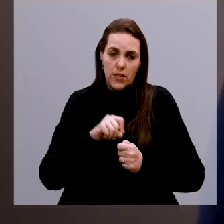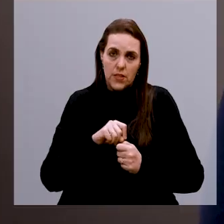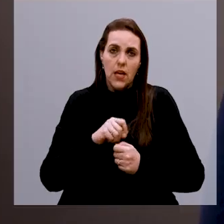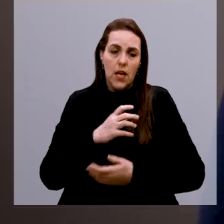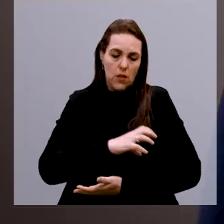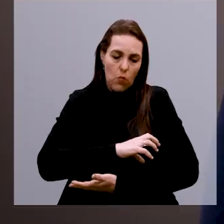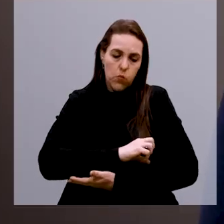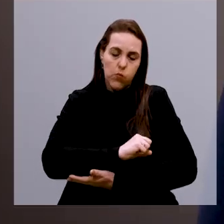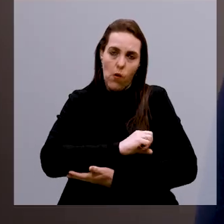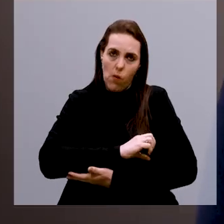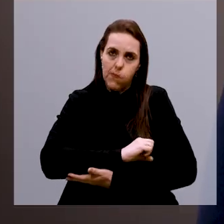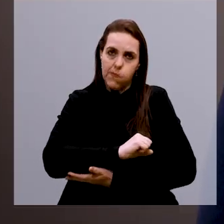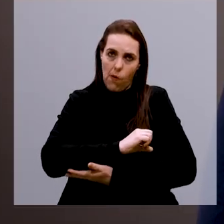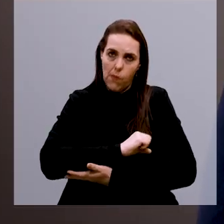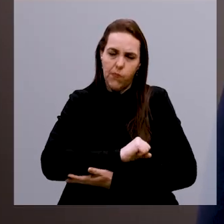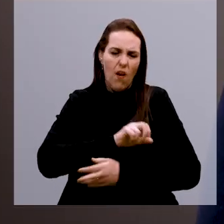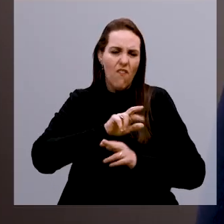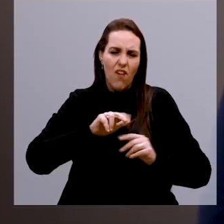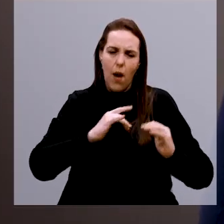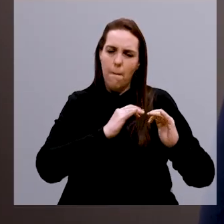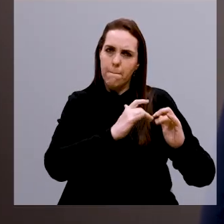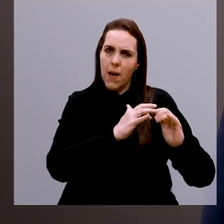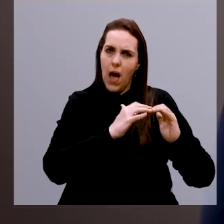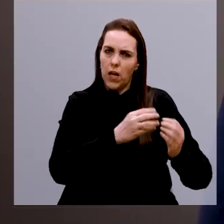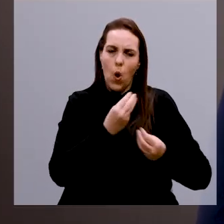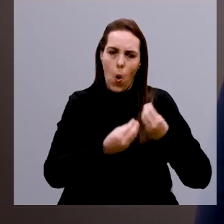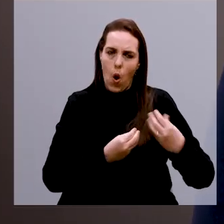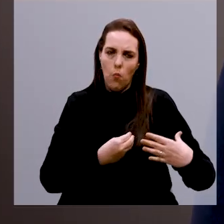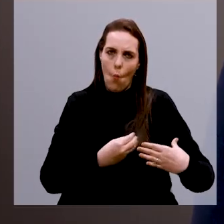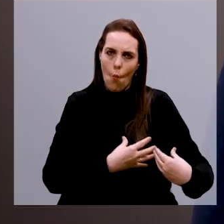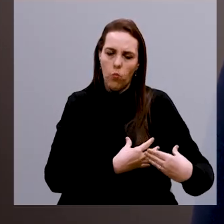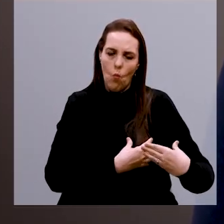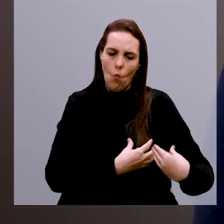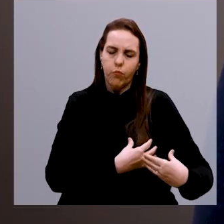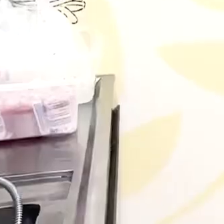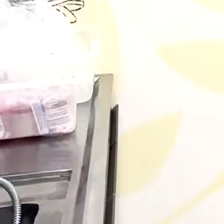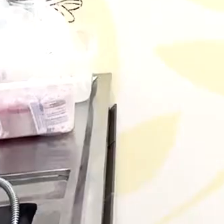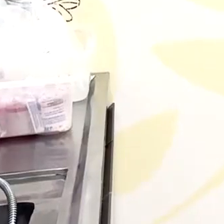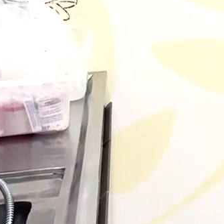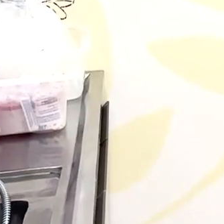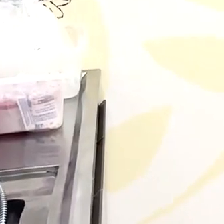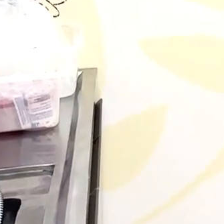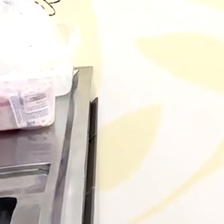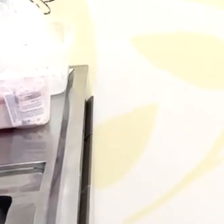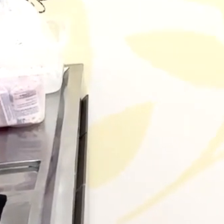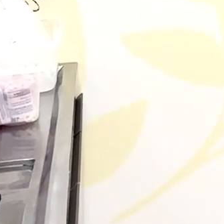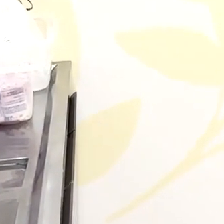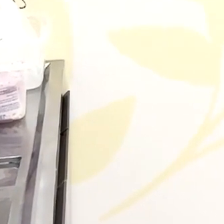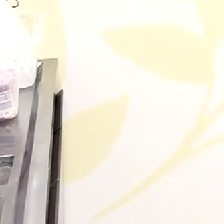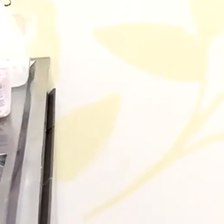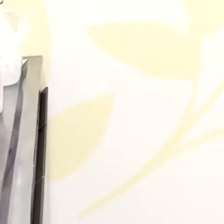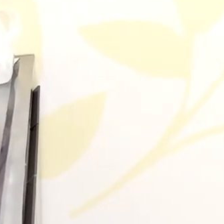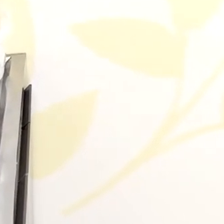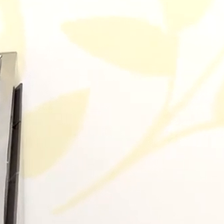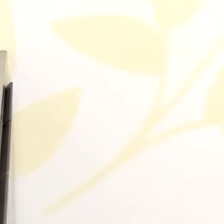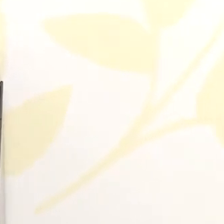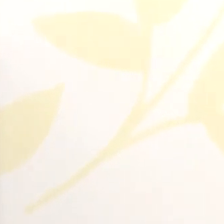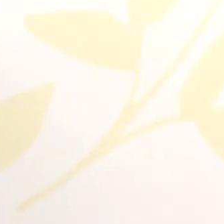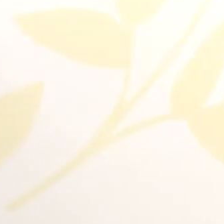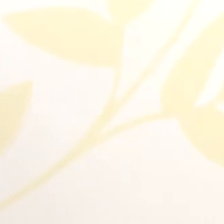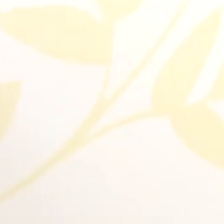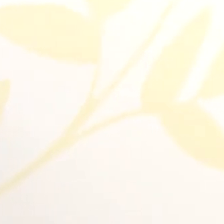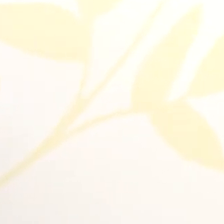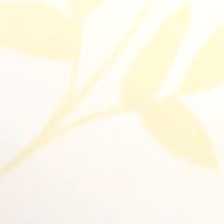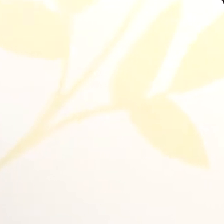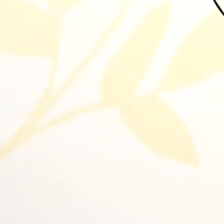fazer essa extração. Então, a gente tem vários equipamentos. A gente avalia cada caso, por isso que eu digo assim, é um momento de acolhimento para essa